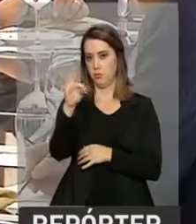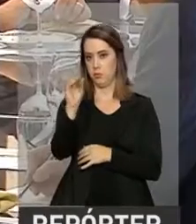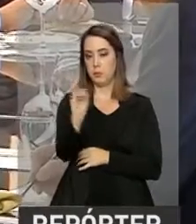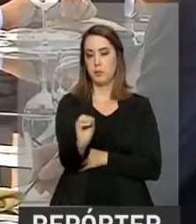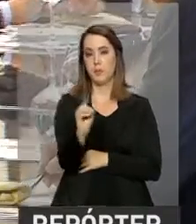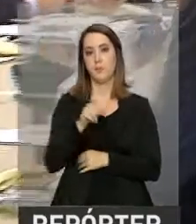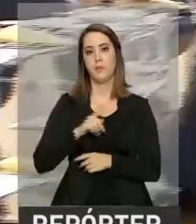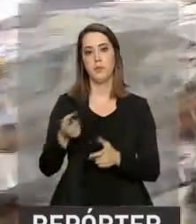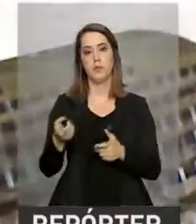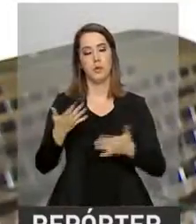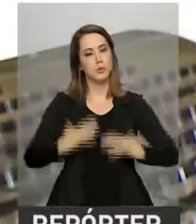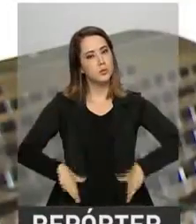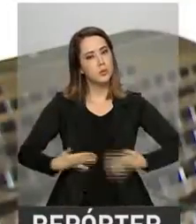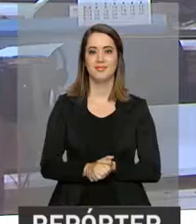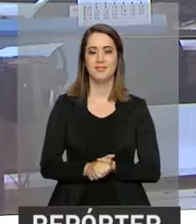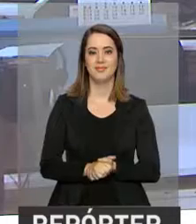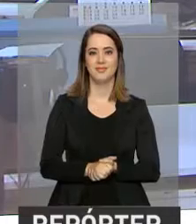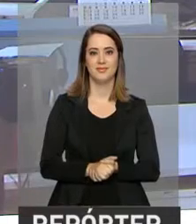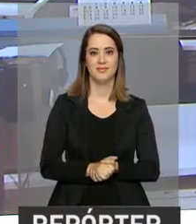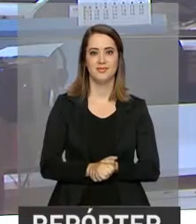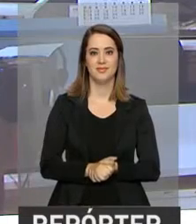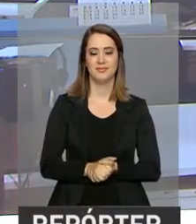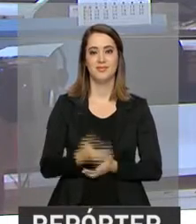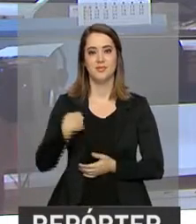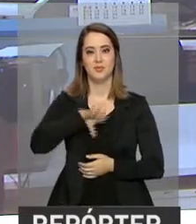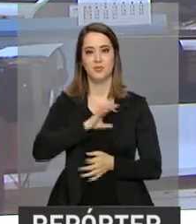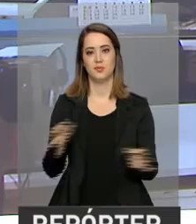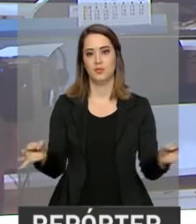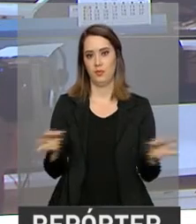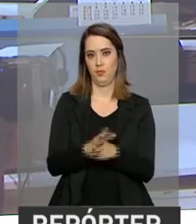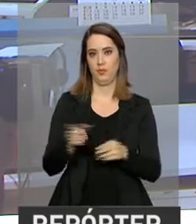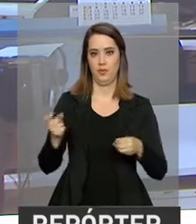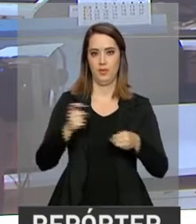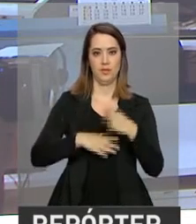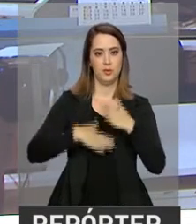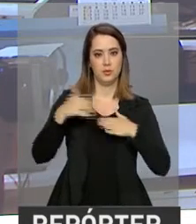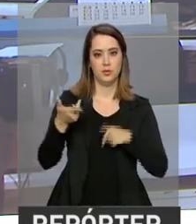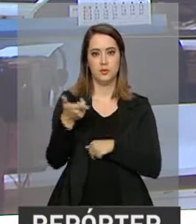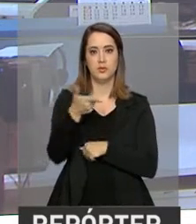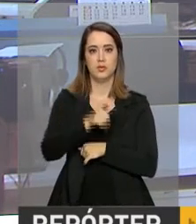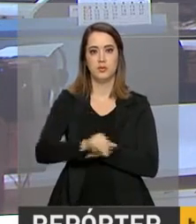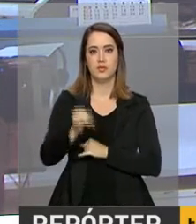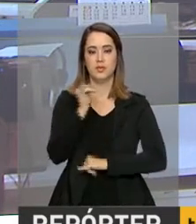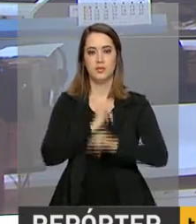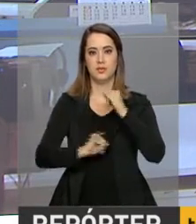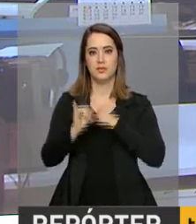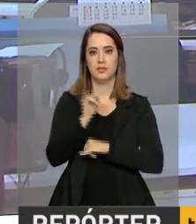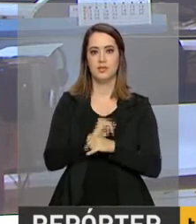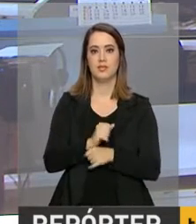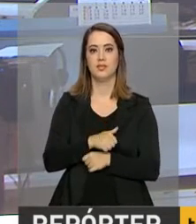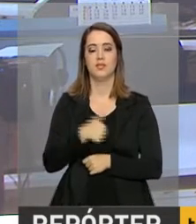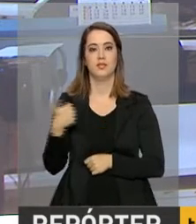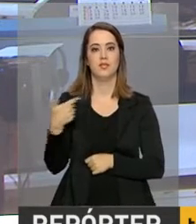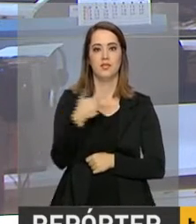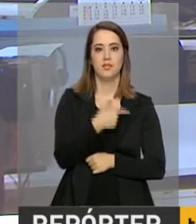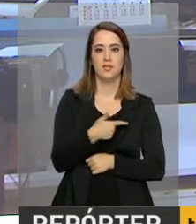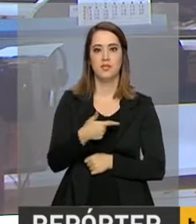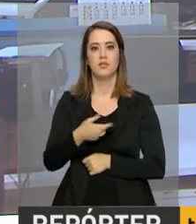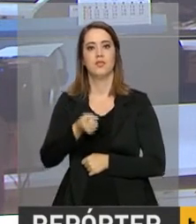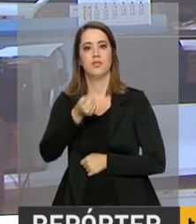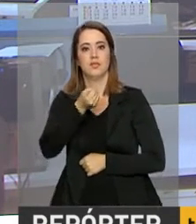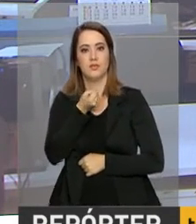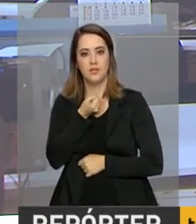na inflação do ano anterior e e nós ficamos por aqui voltamos a qualquer momento com outras informações o meio-dia